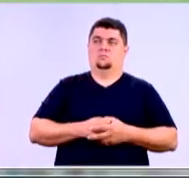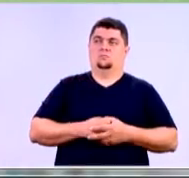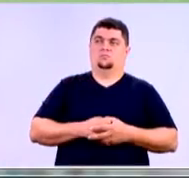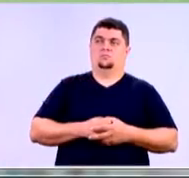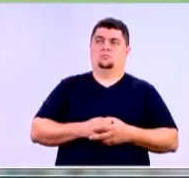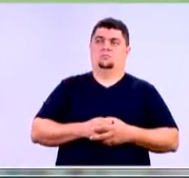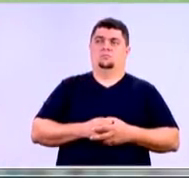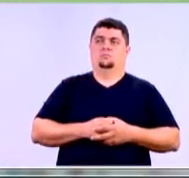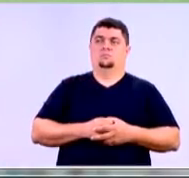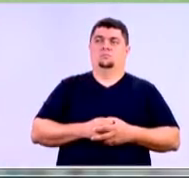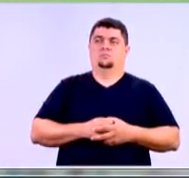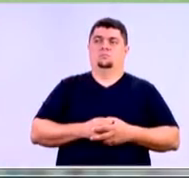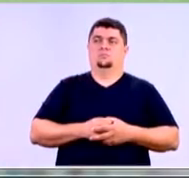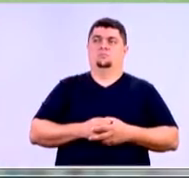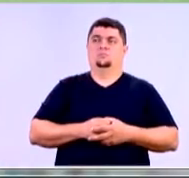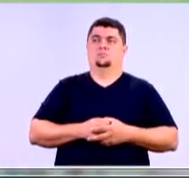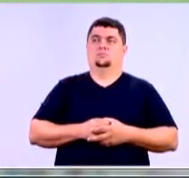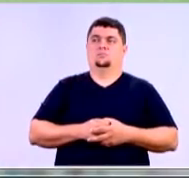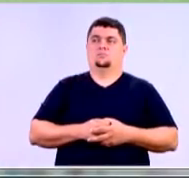55.461.